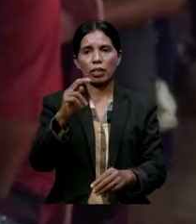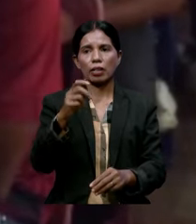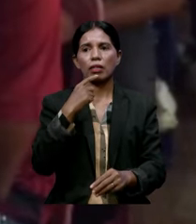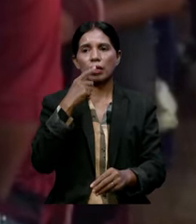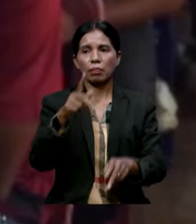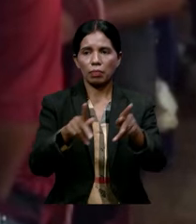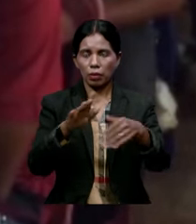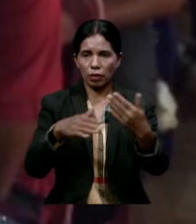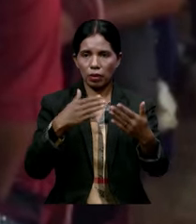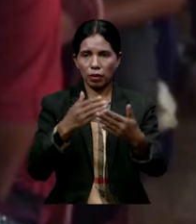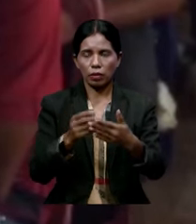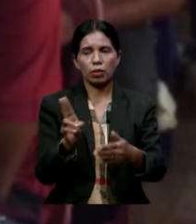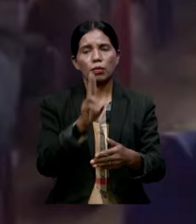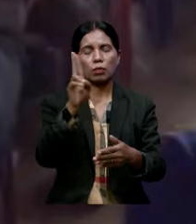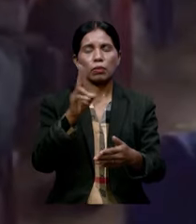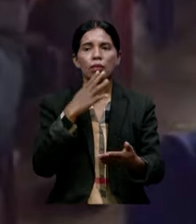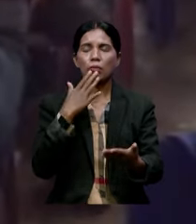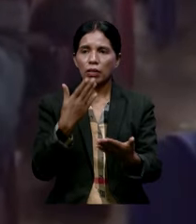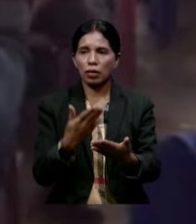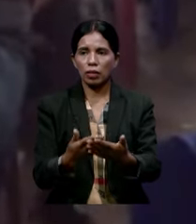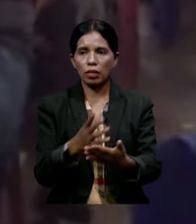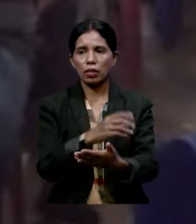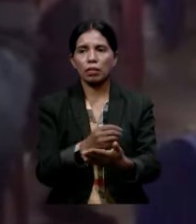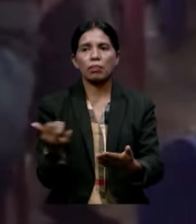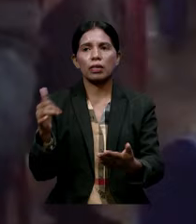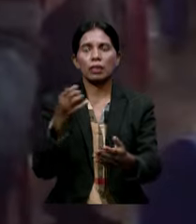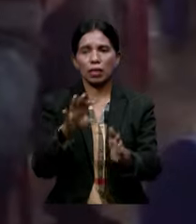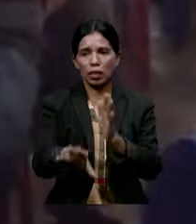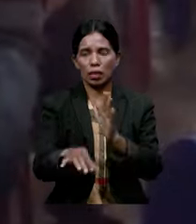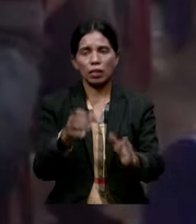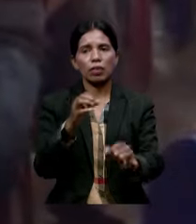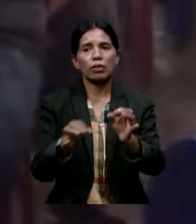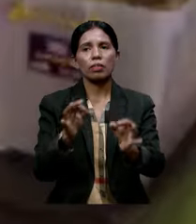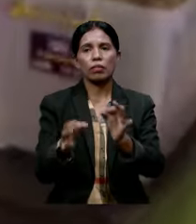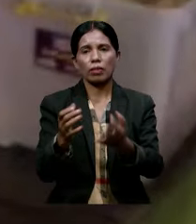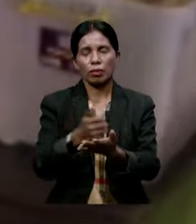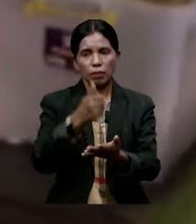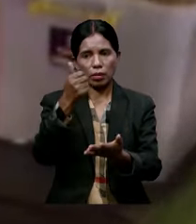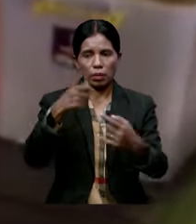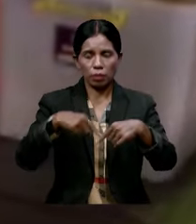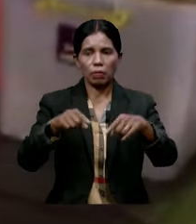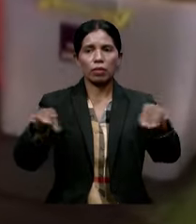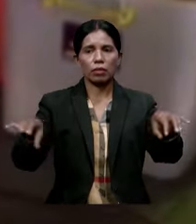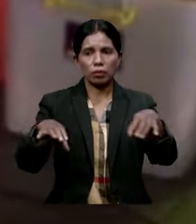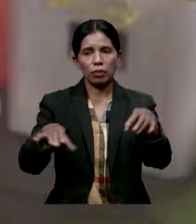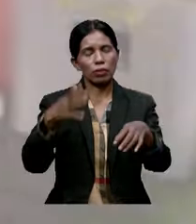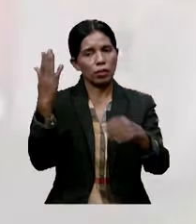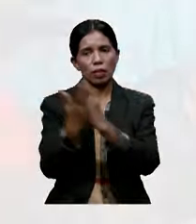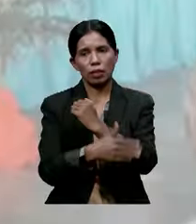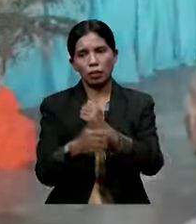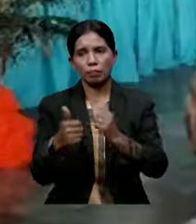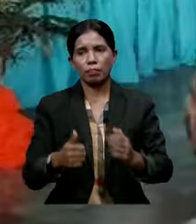Sira a tomar a gestão no dia para a ossa no Sira retam, que ele ia teste, onde vai serviço e a reelior.